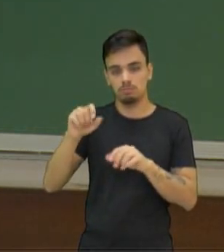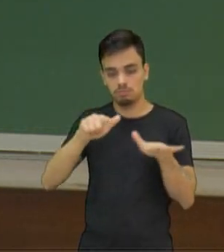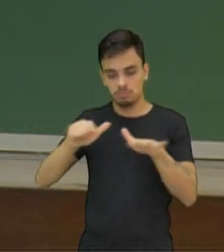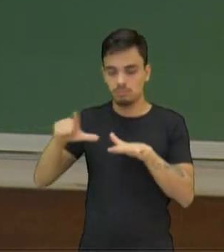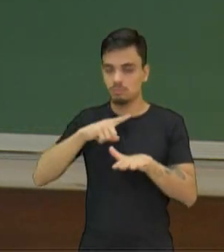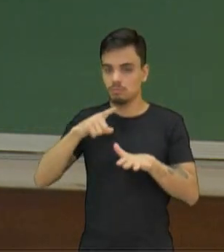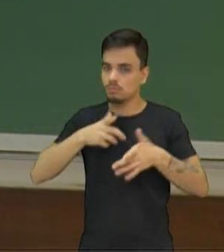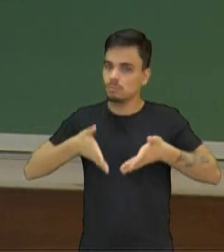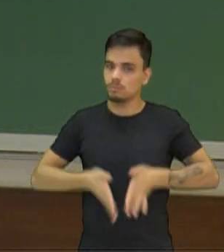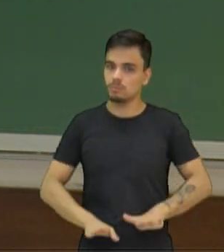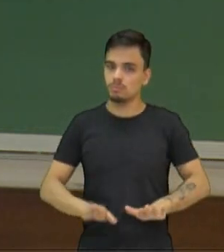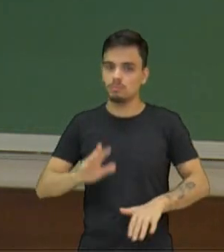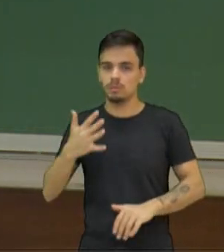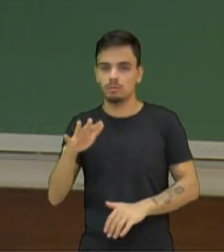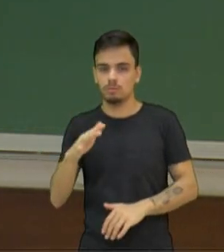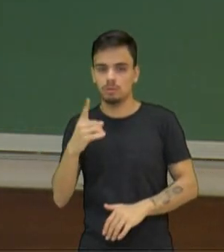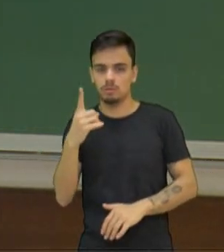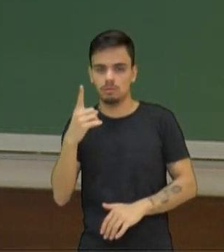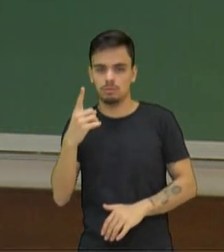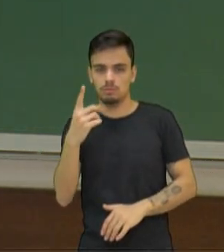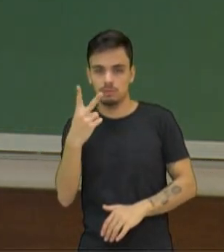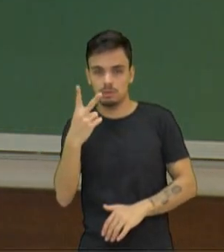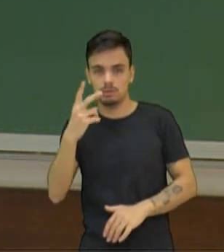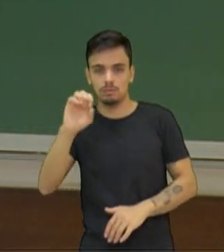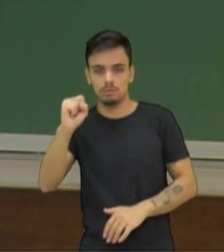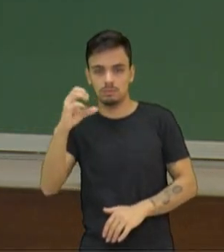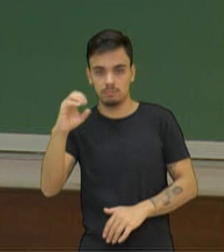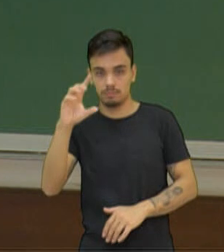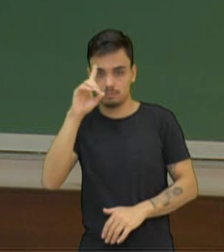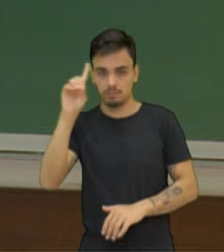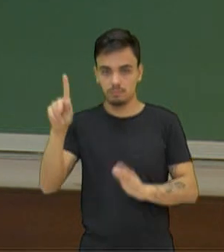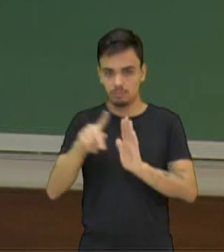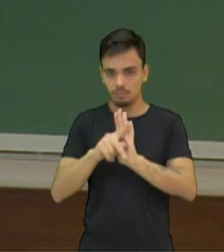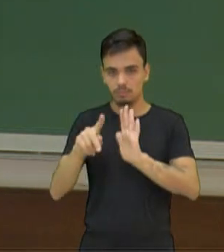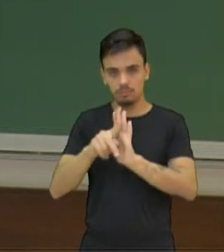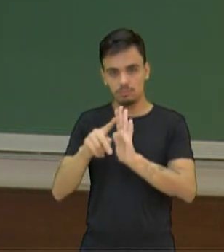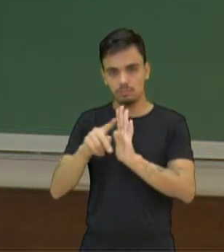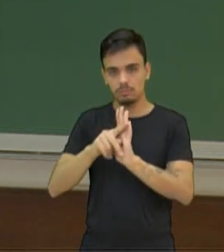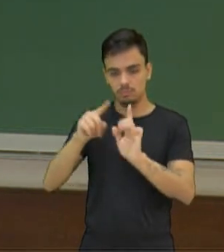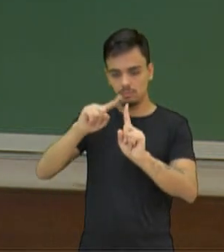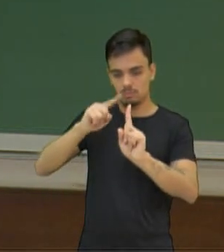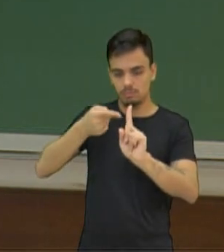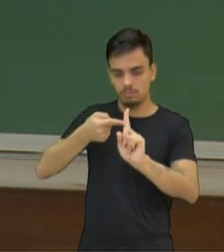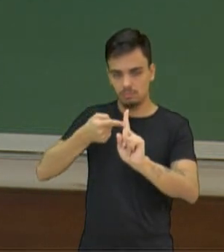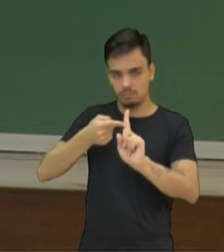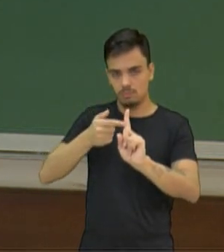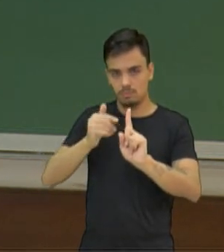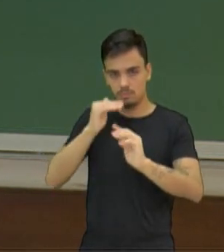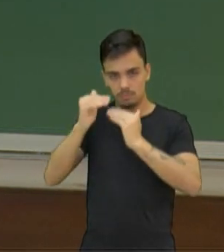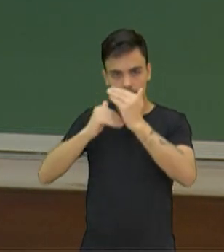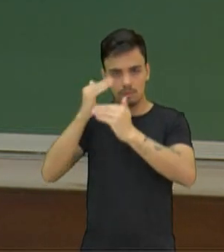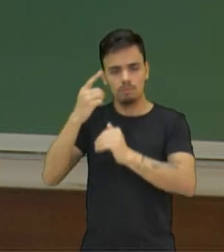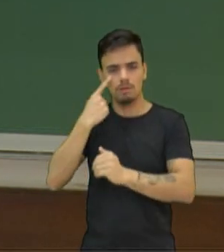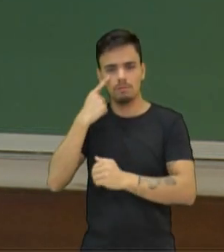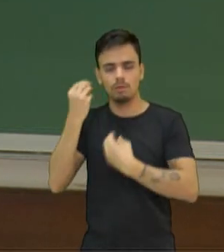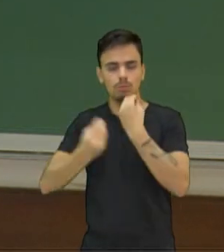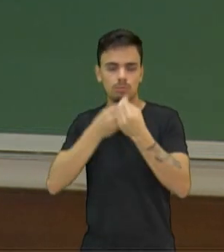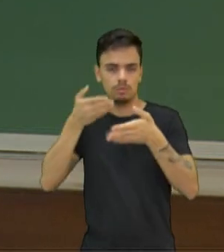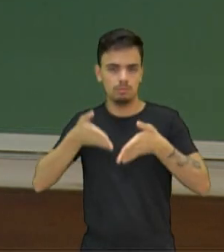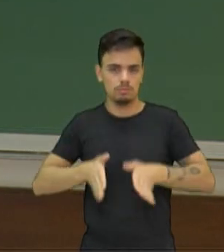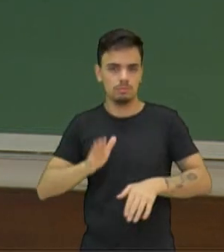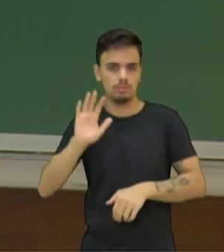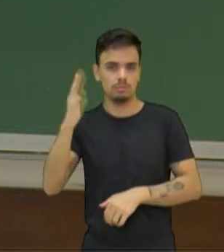menos 280 dias de gestação. Esse parto vai acontecer, que a gente já vai ver na sequência ali como ele pode